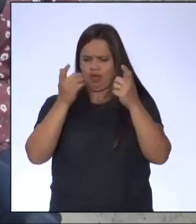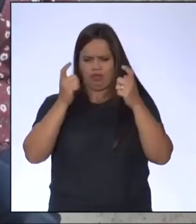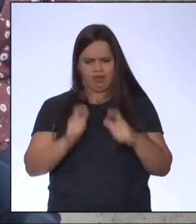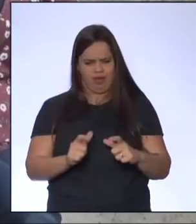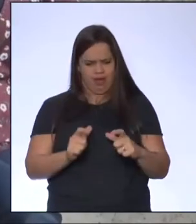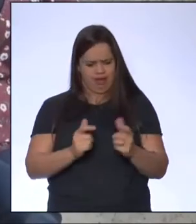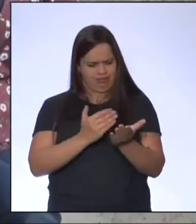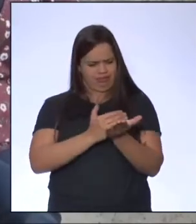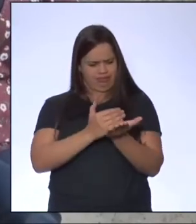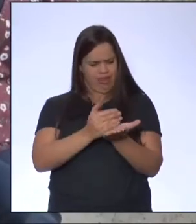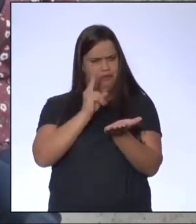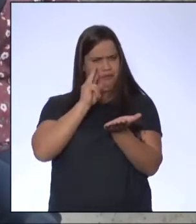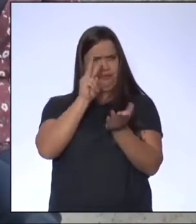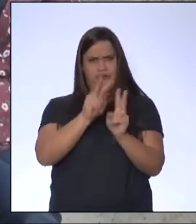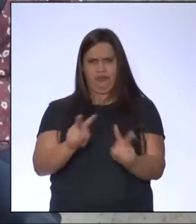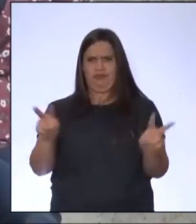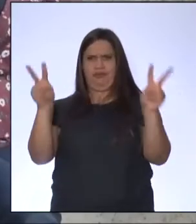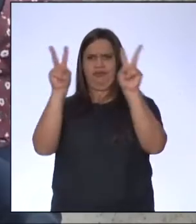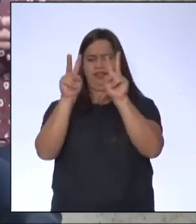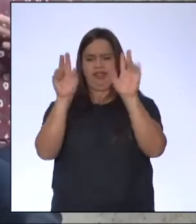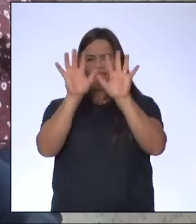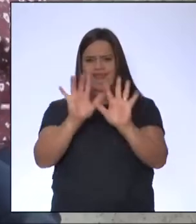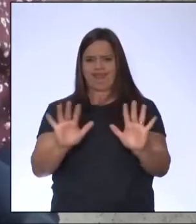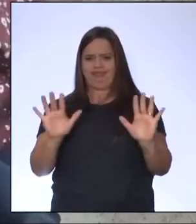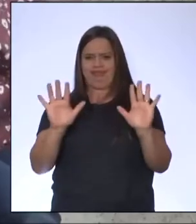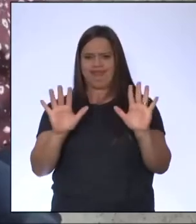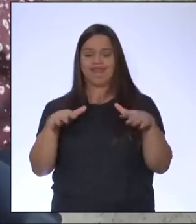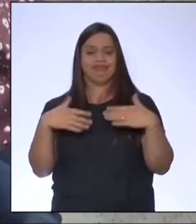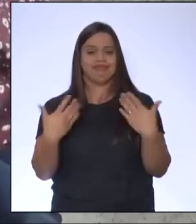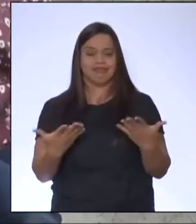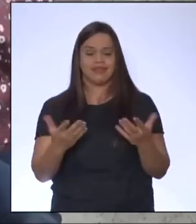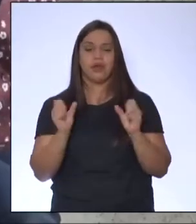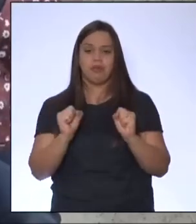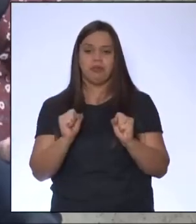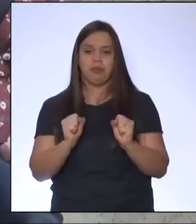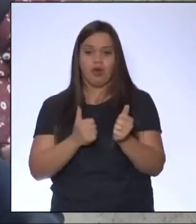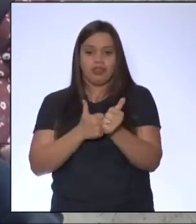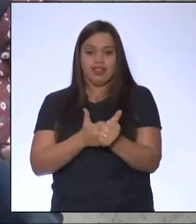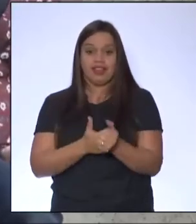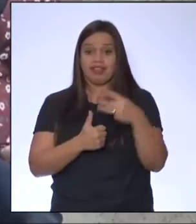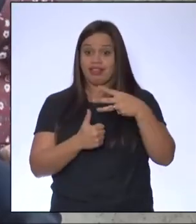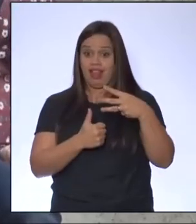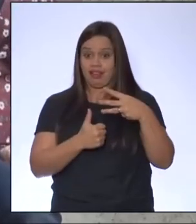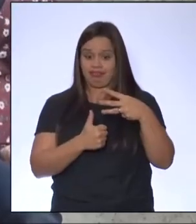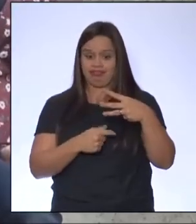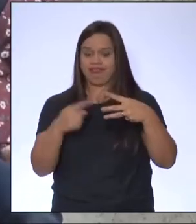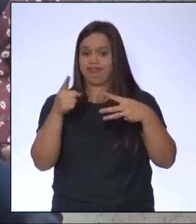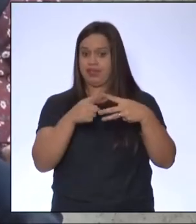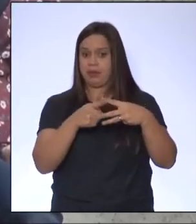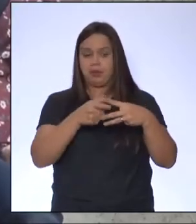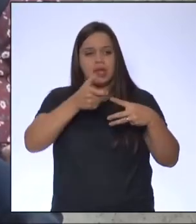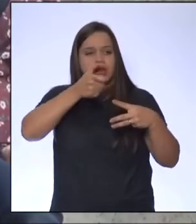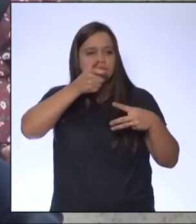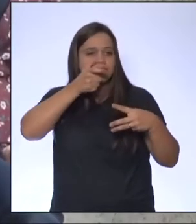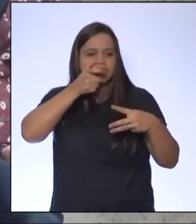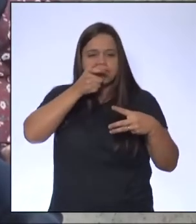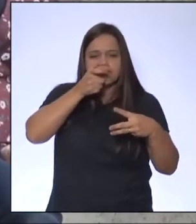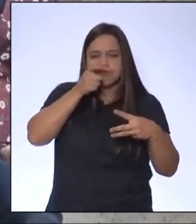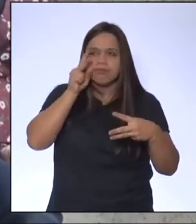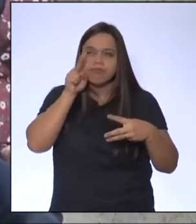partir da paisagem? Bom, nós podemos seguir 3 etapas. Primeiro, observar essa